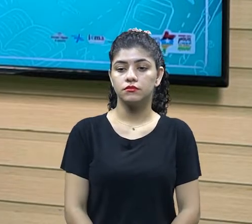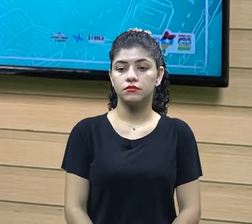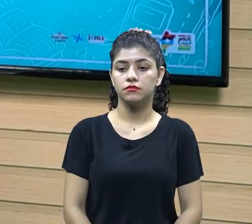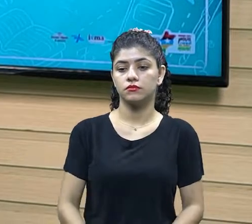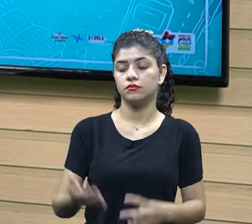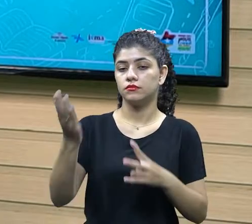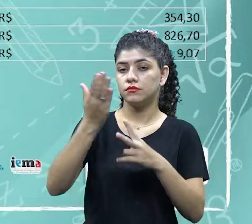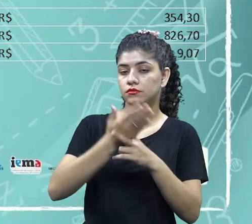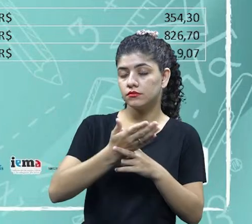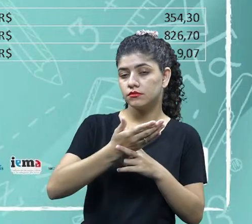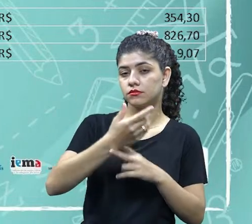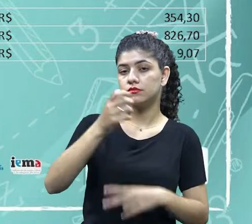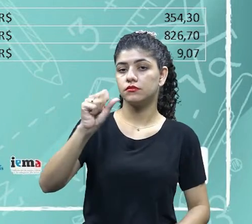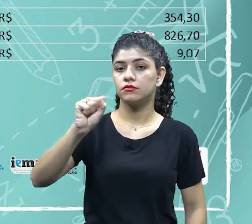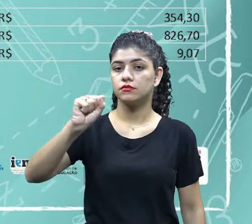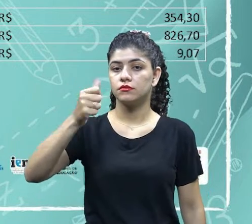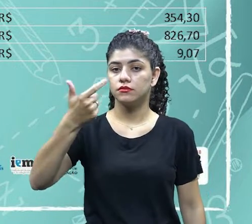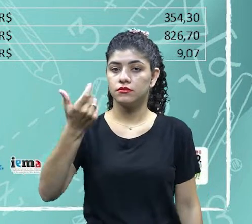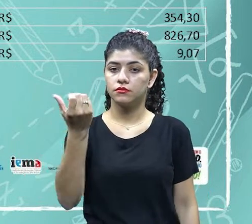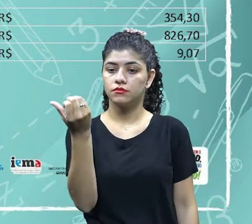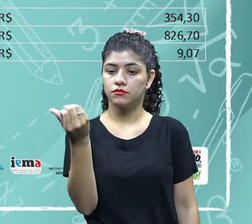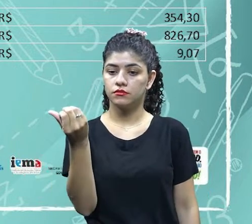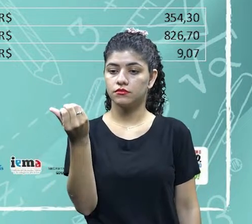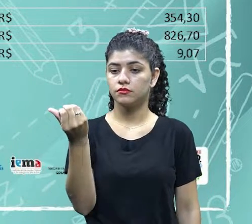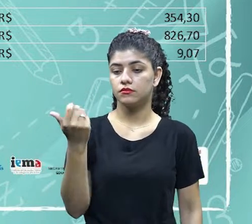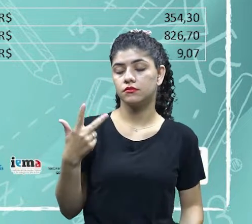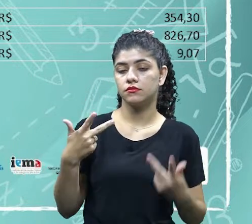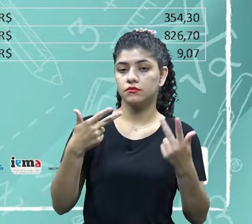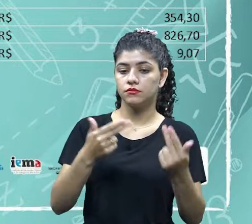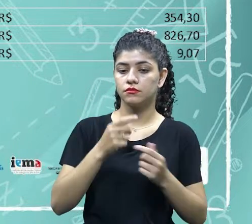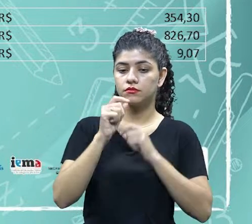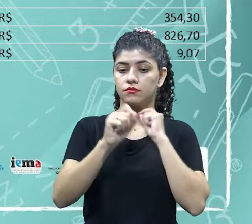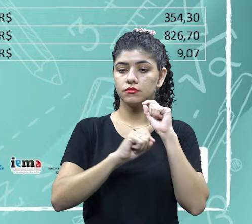essa viagem. Então, dividindo 7.500 por R$